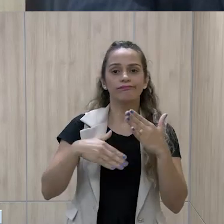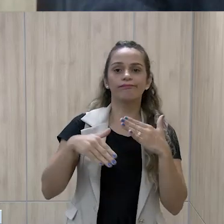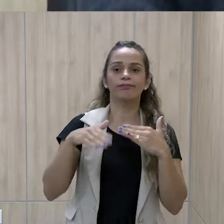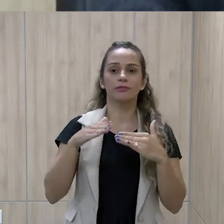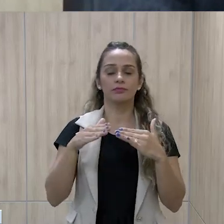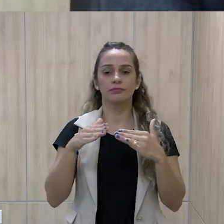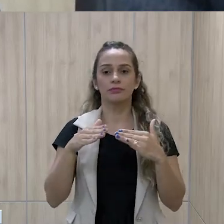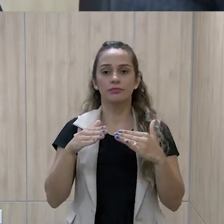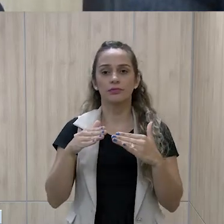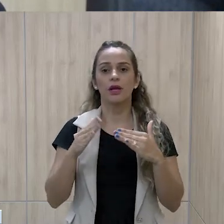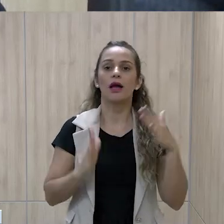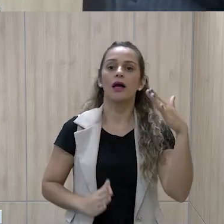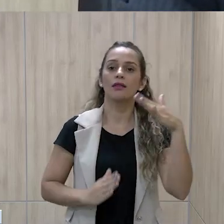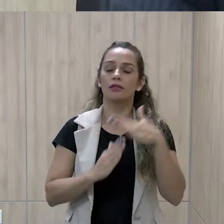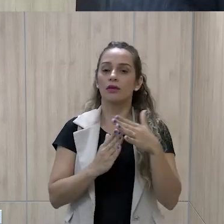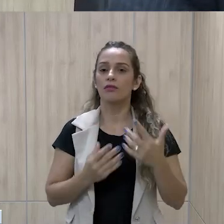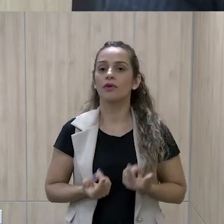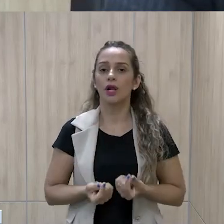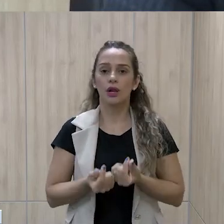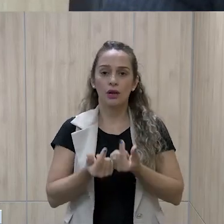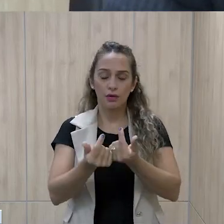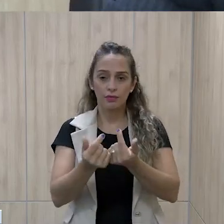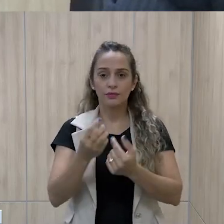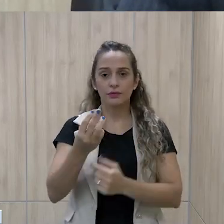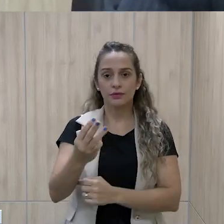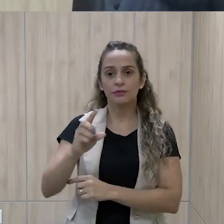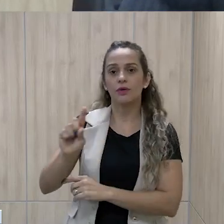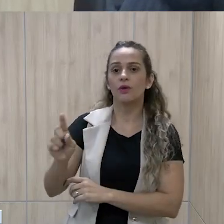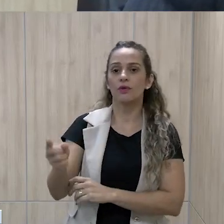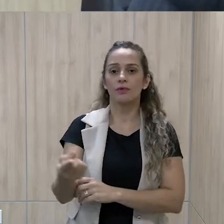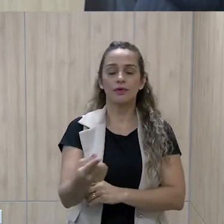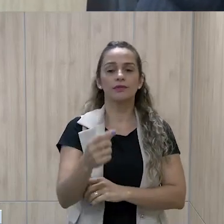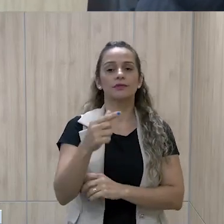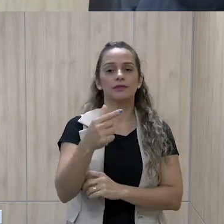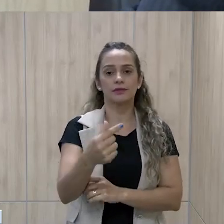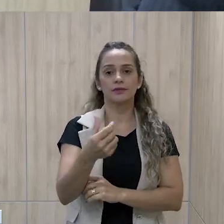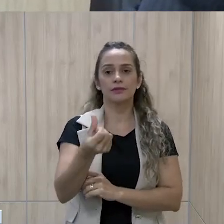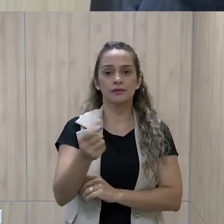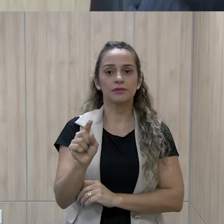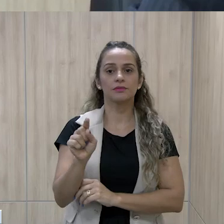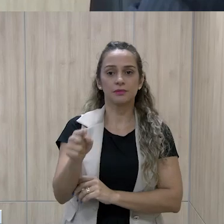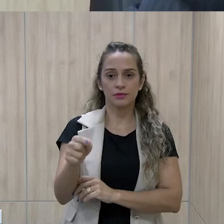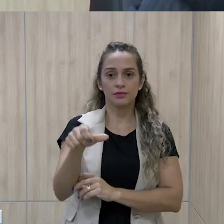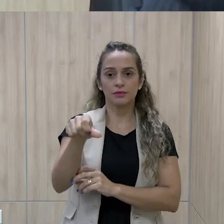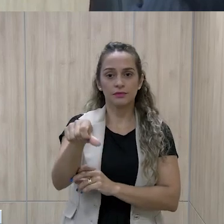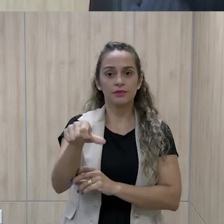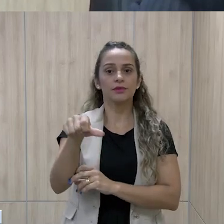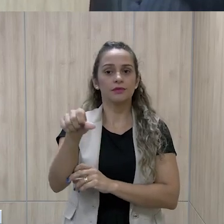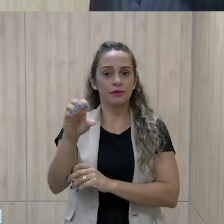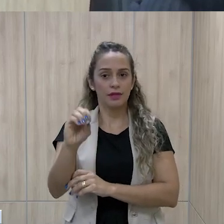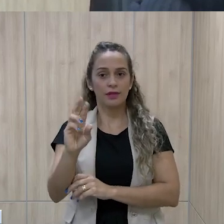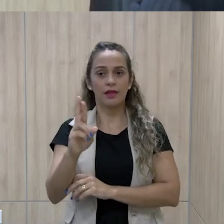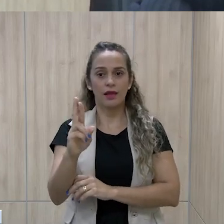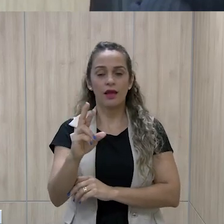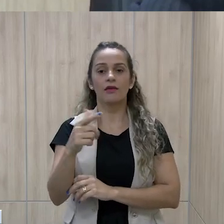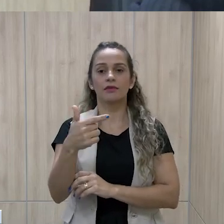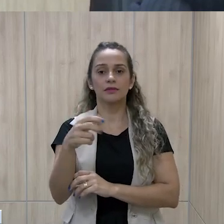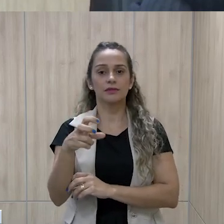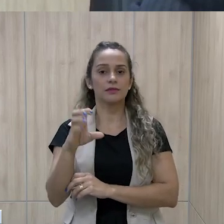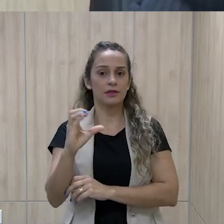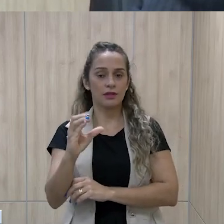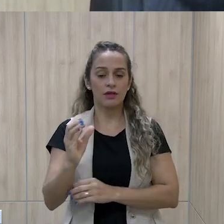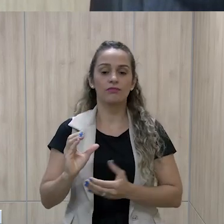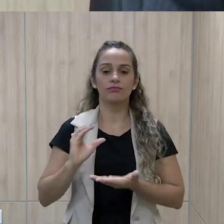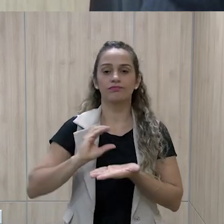suplementar por superados financeiro até o valor de 3 milhões 76.990 com